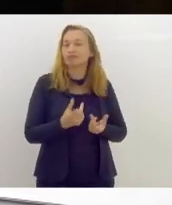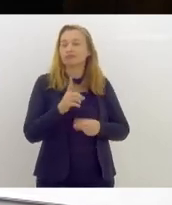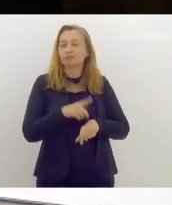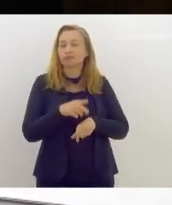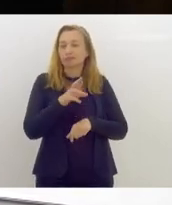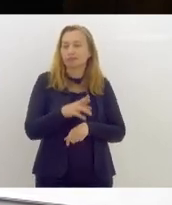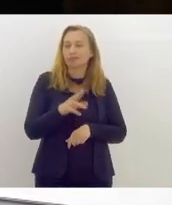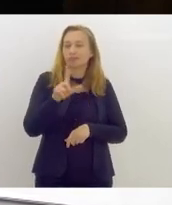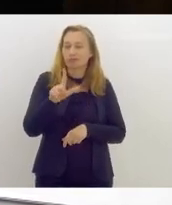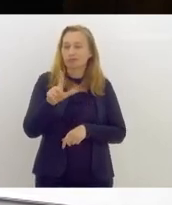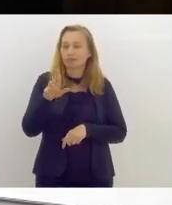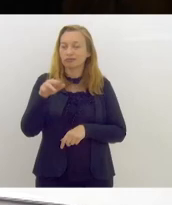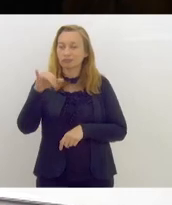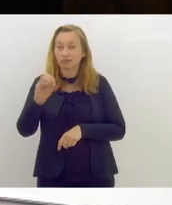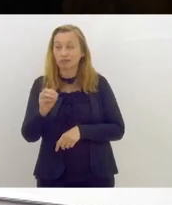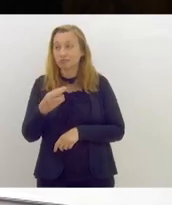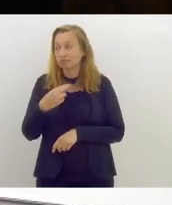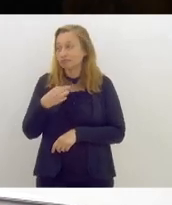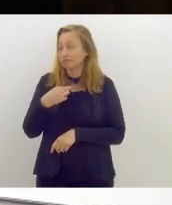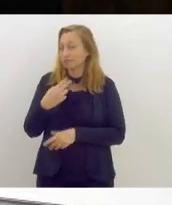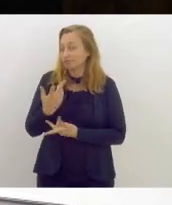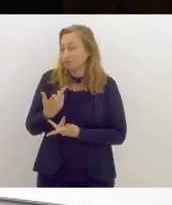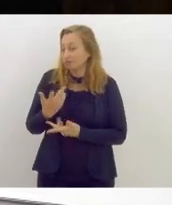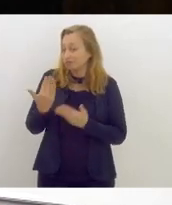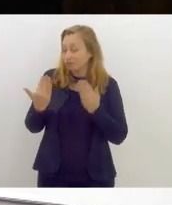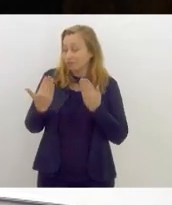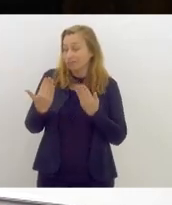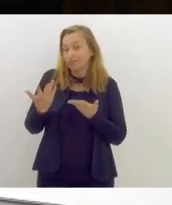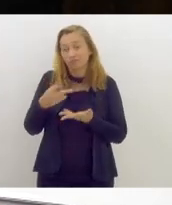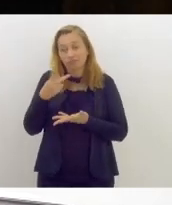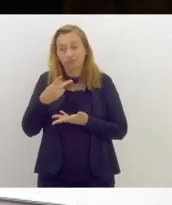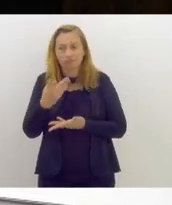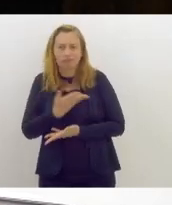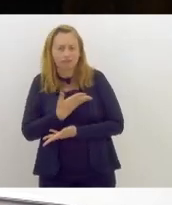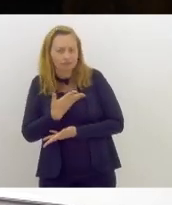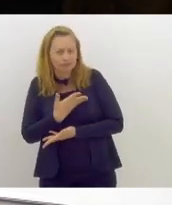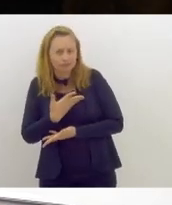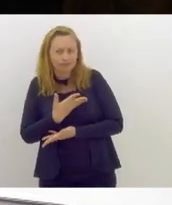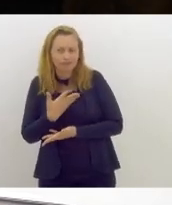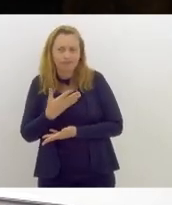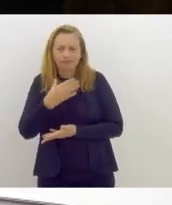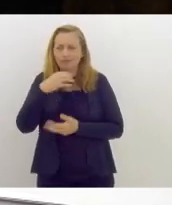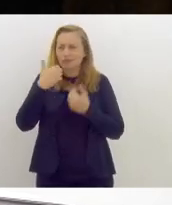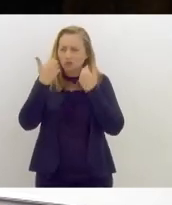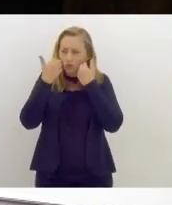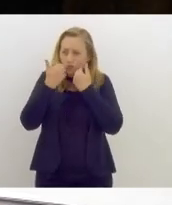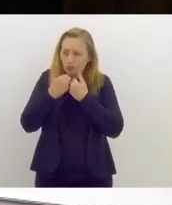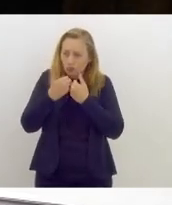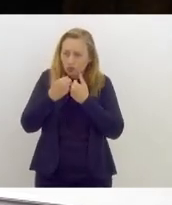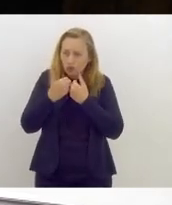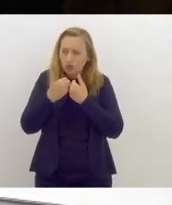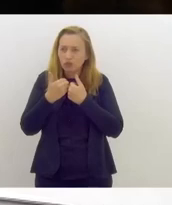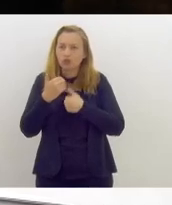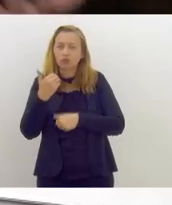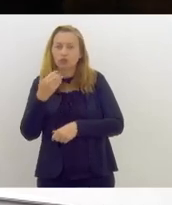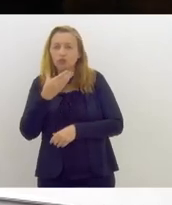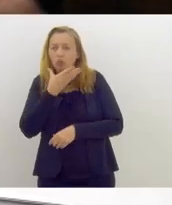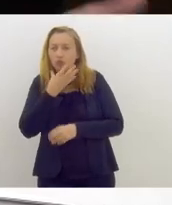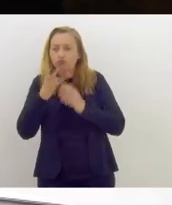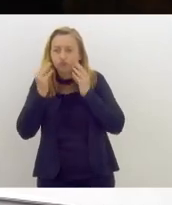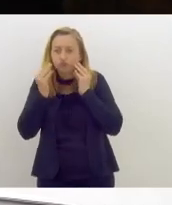Luciano Eu sou suspeito em dizer meu amigo pessoal amigo com barba sem barba continua amigo